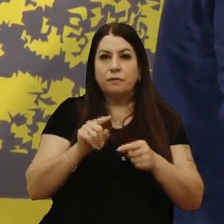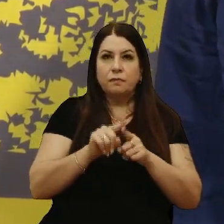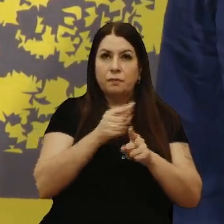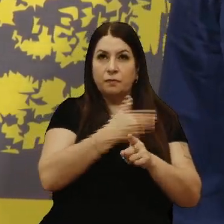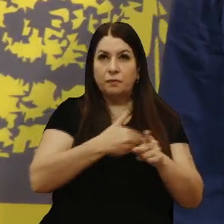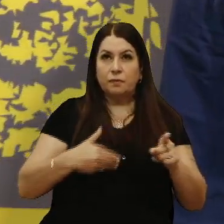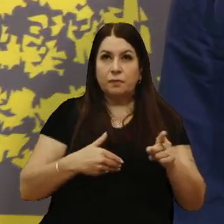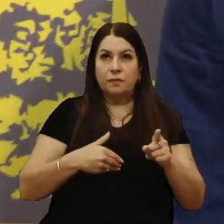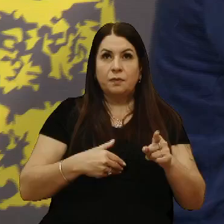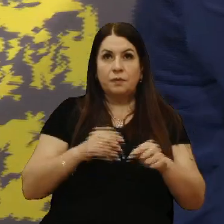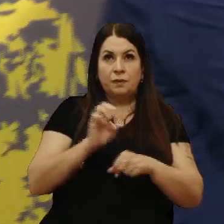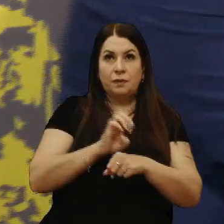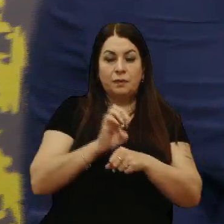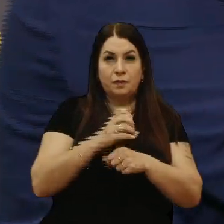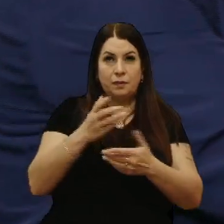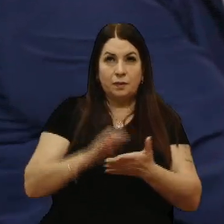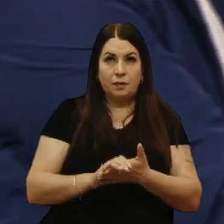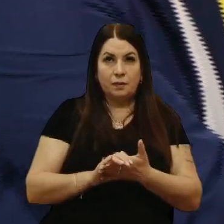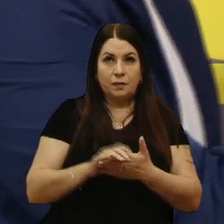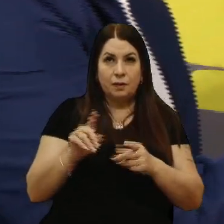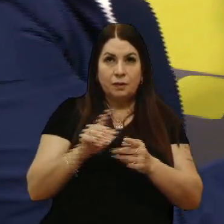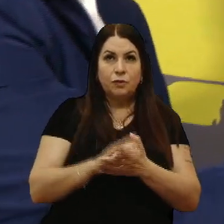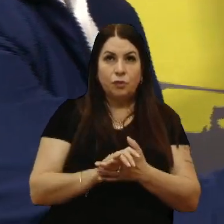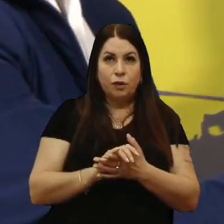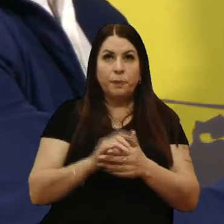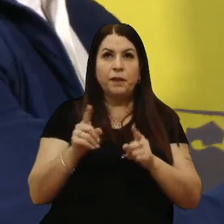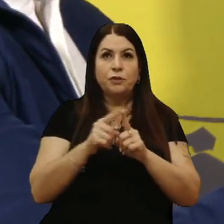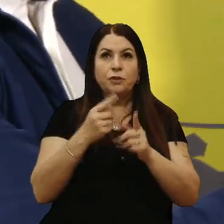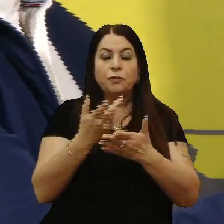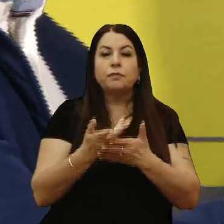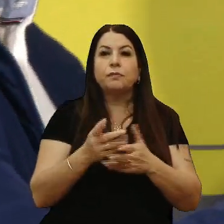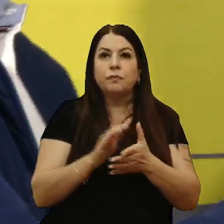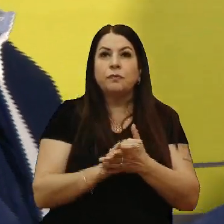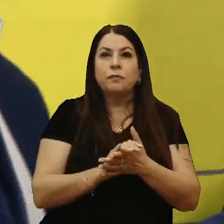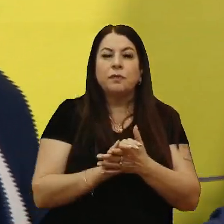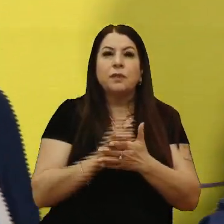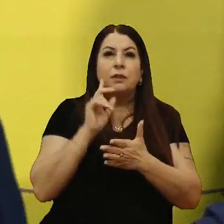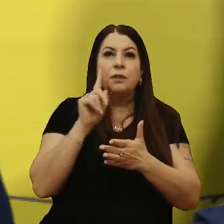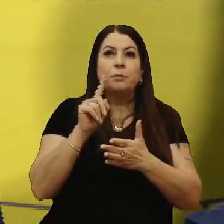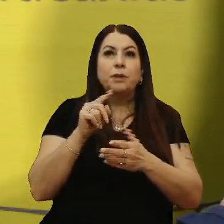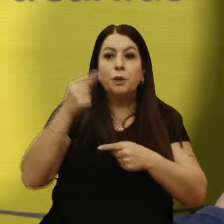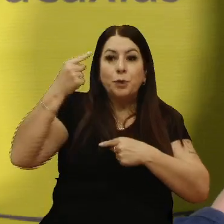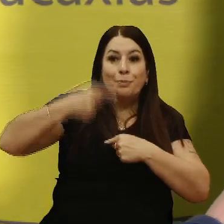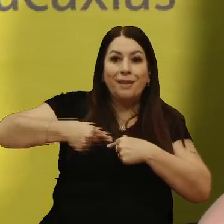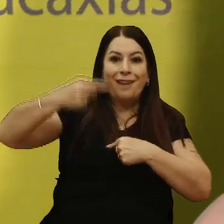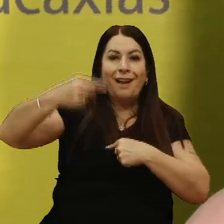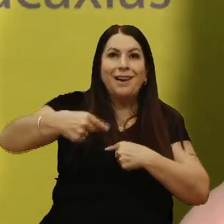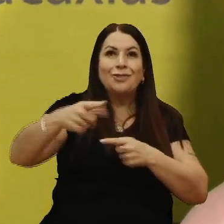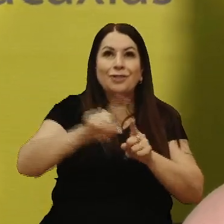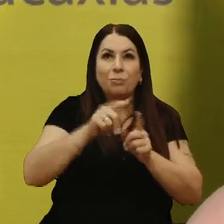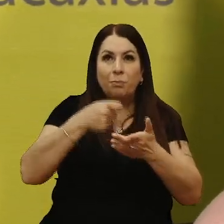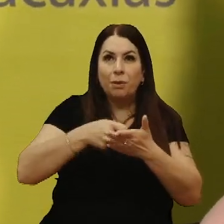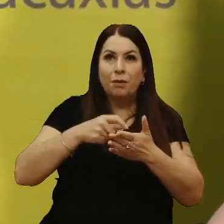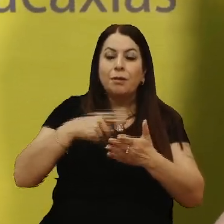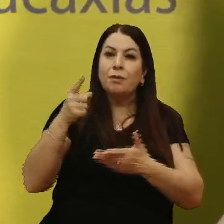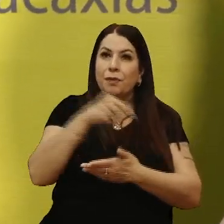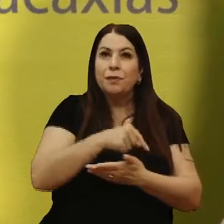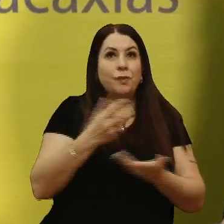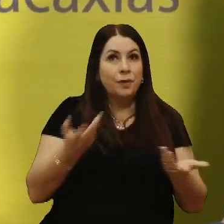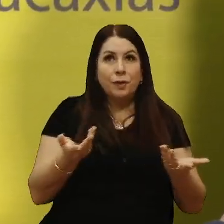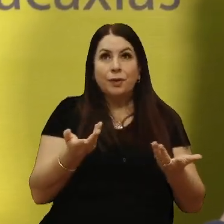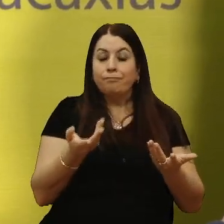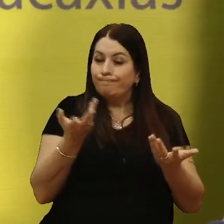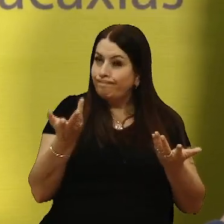governo do Estado. Bom dia, vereadora. Bom dia a todo o pessoal que nos assiste. Exatamente, a questão dos pedágios, o free flow veio aí